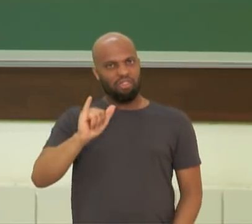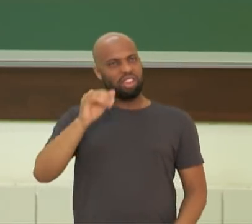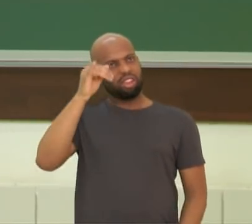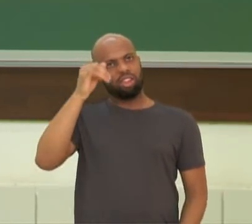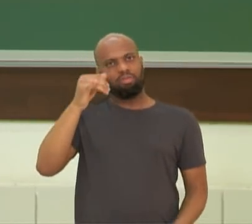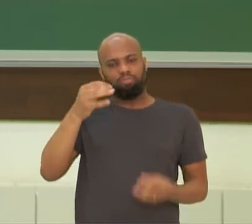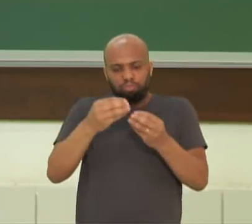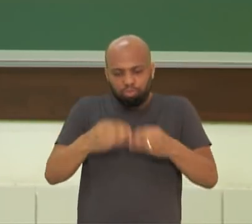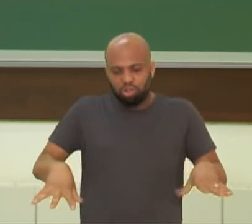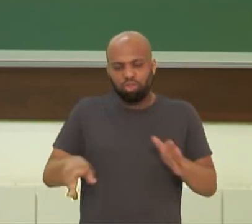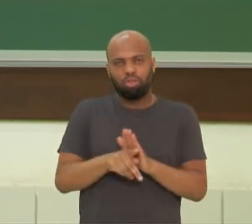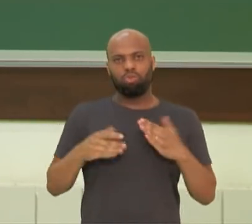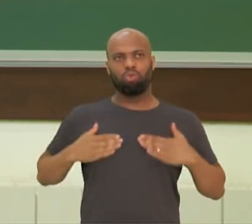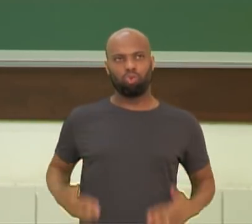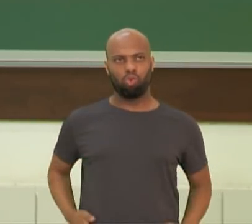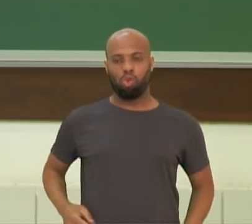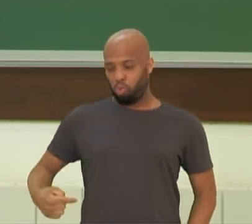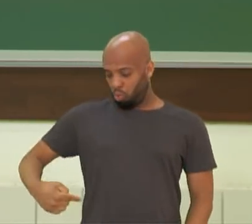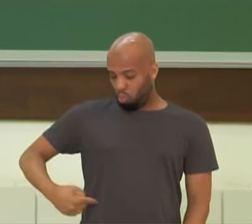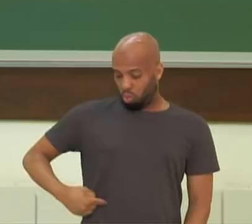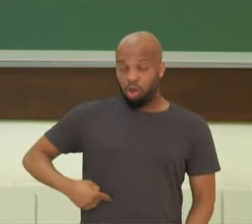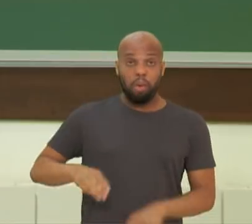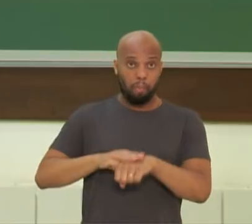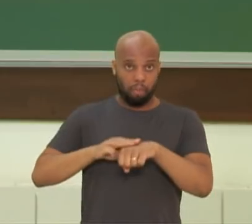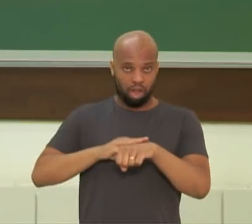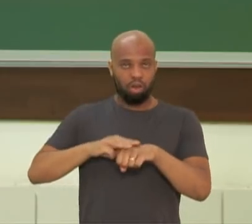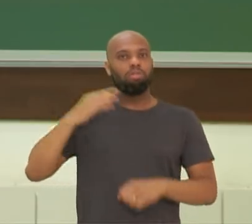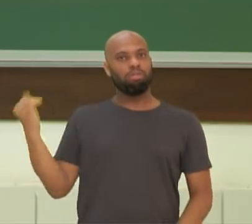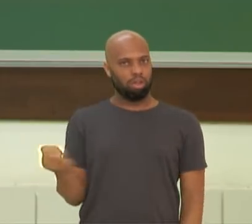nosso organismo, tá? Então, ele é um órgão fundamental.